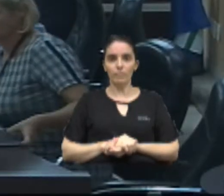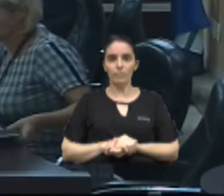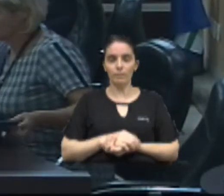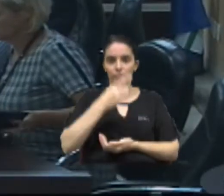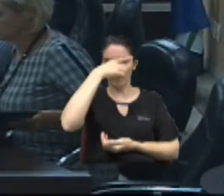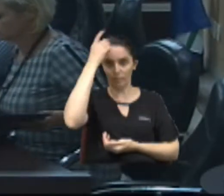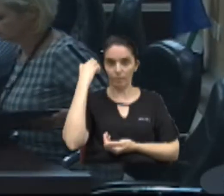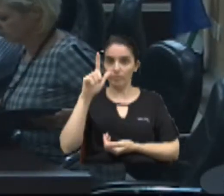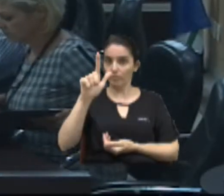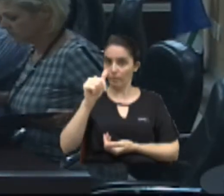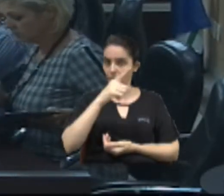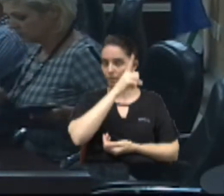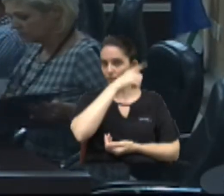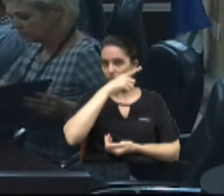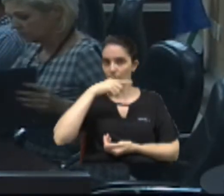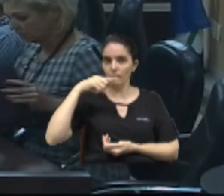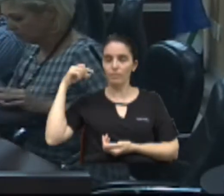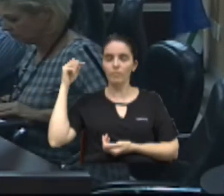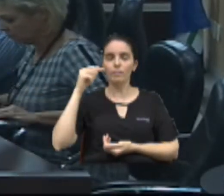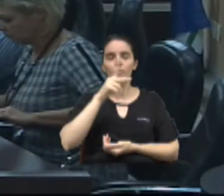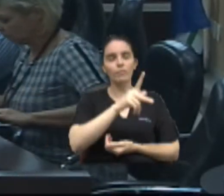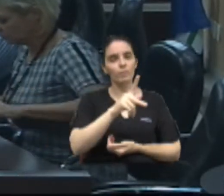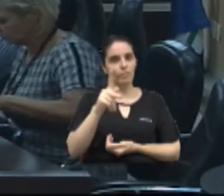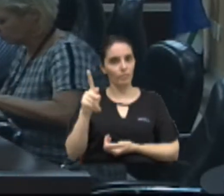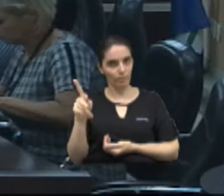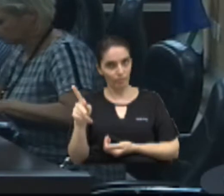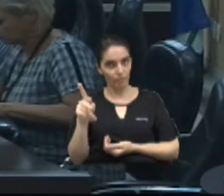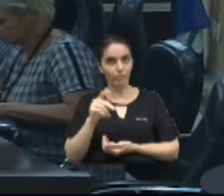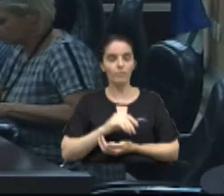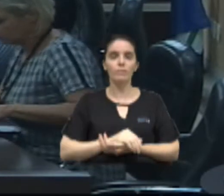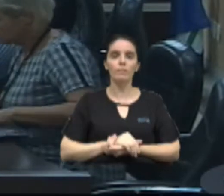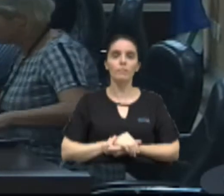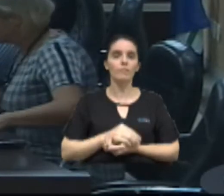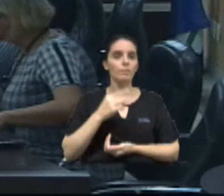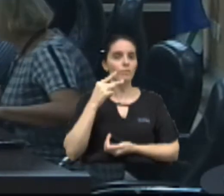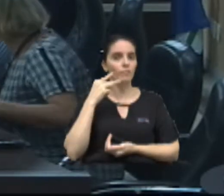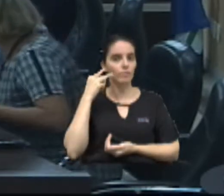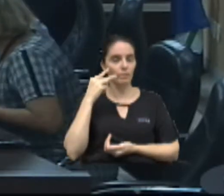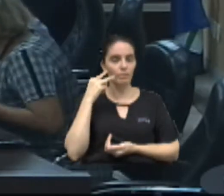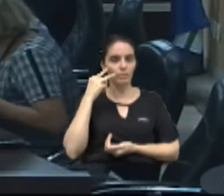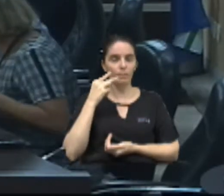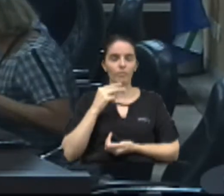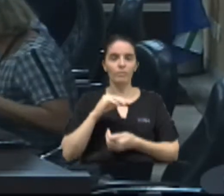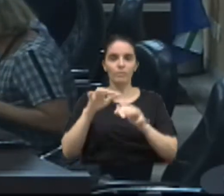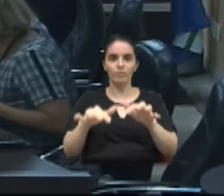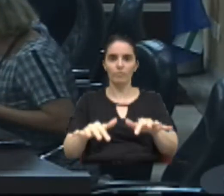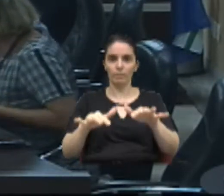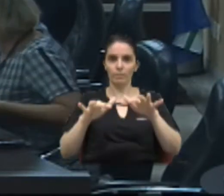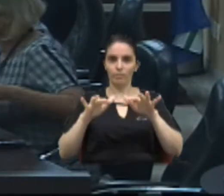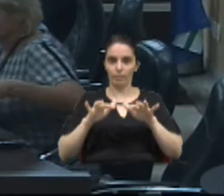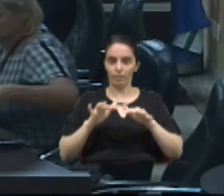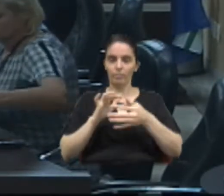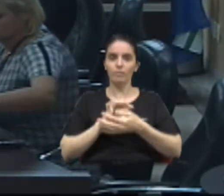Costa. Senhor presidente, nobres vereadores, por